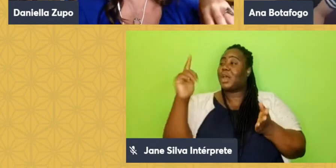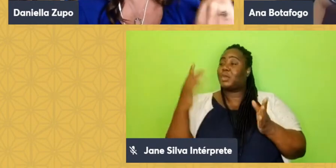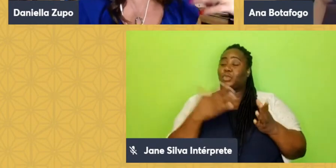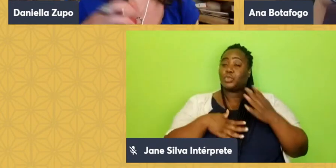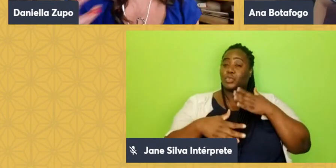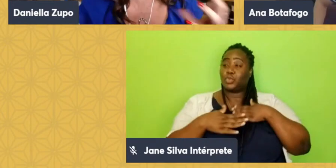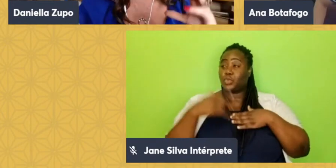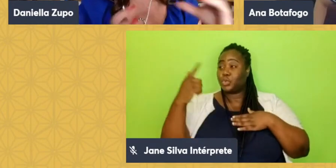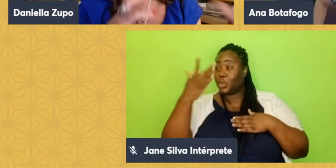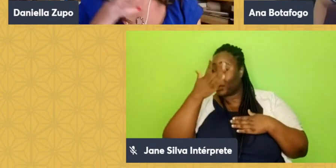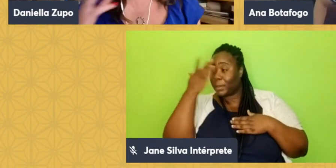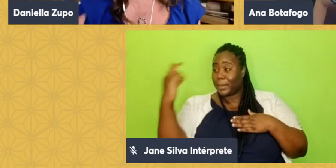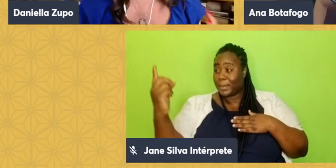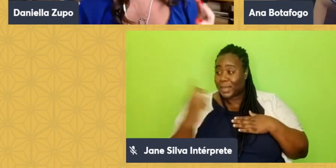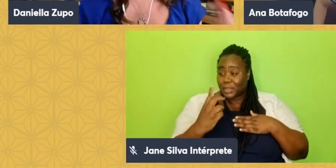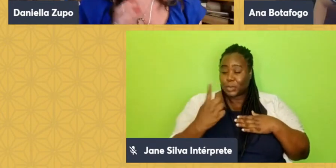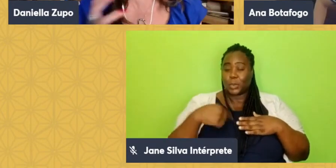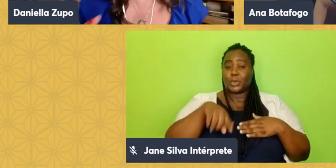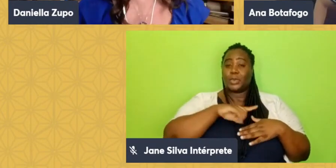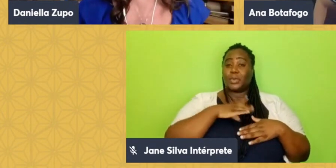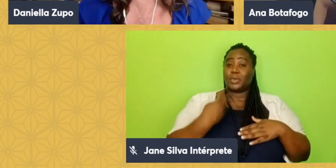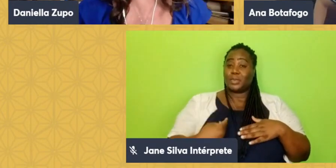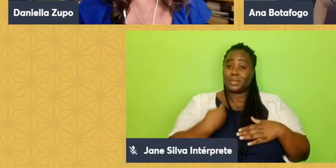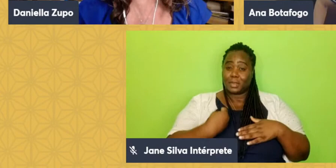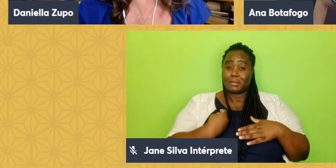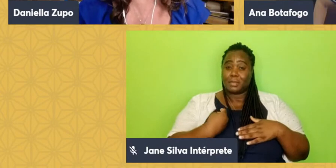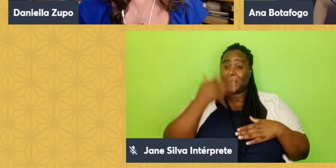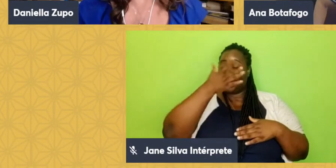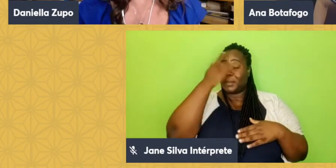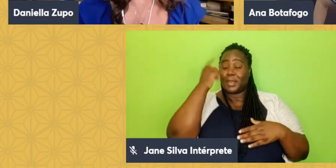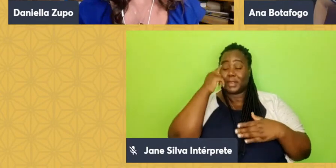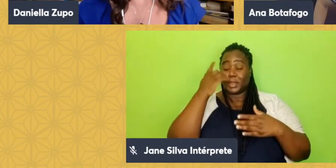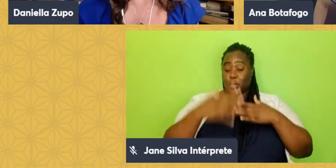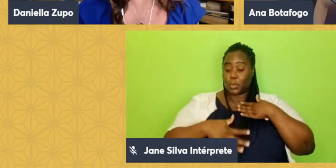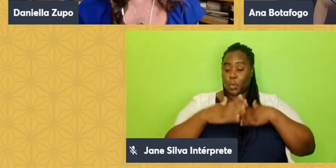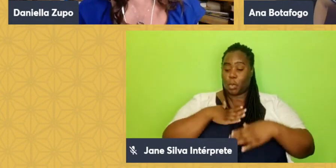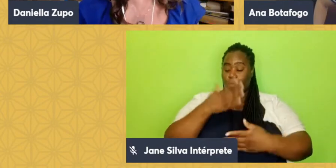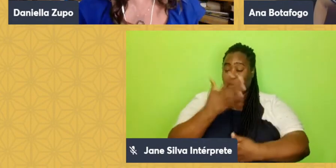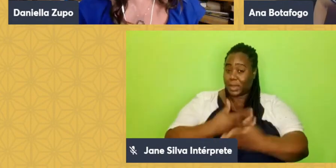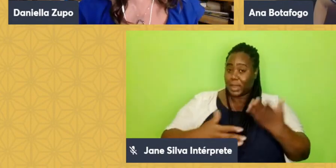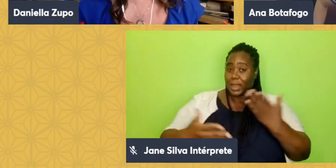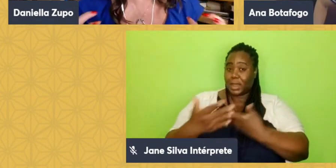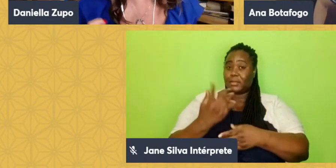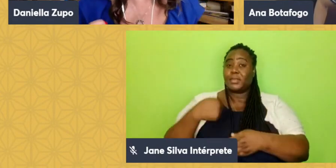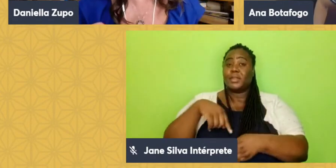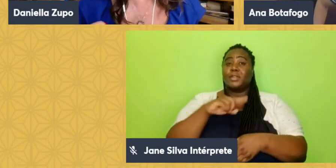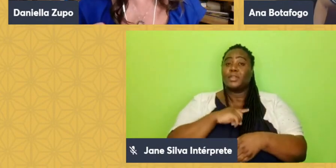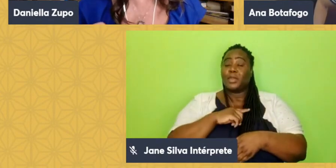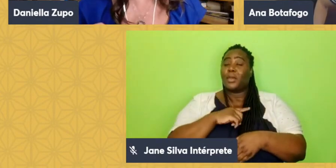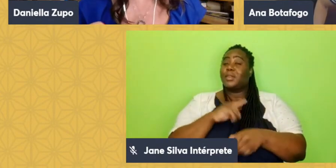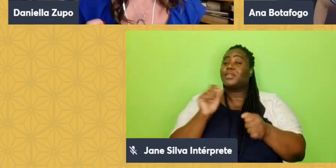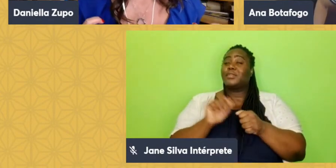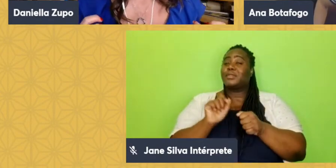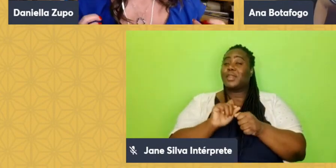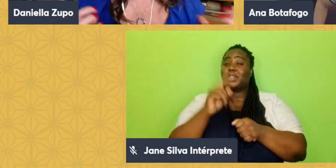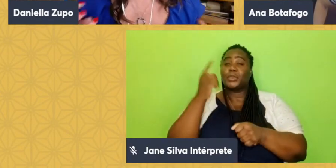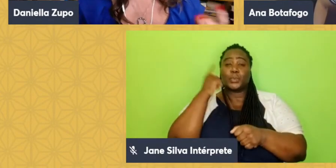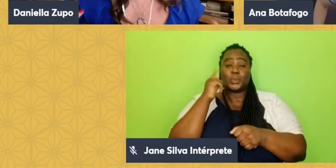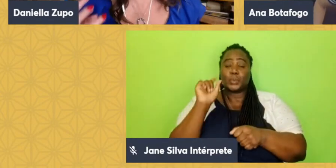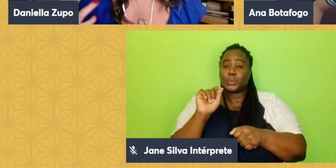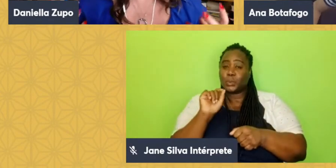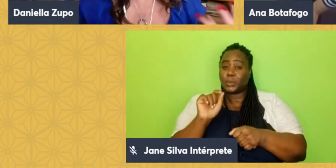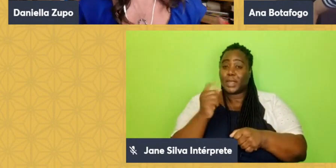corpos em nossas vidas ou seja pensando que os copos também são relacionais como a gente já falou aqui né Eu acho que isso nos trouxe Nana